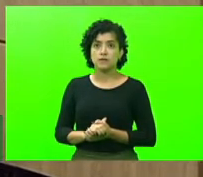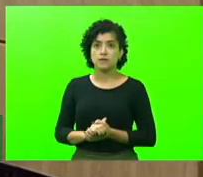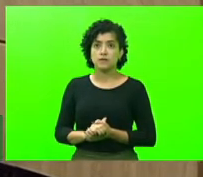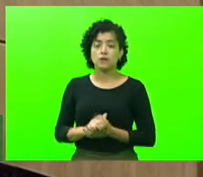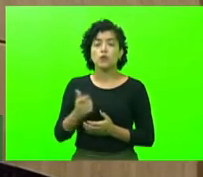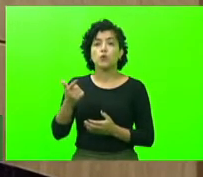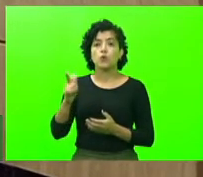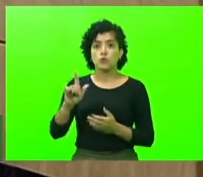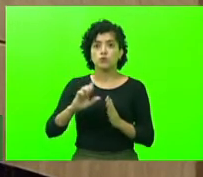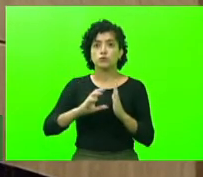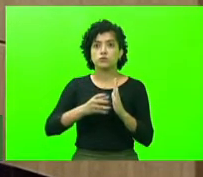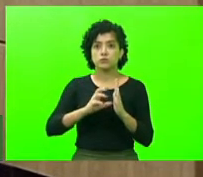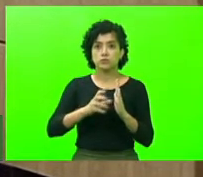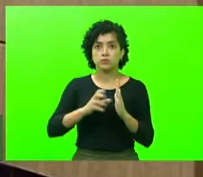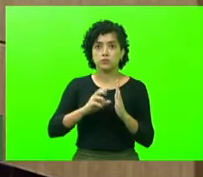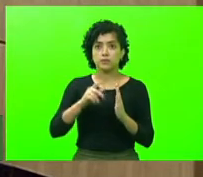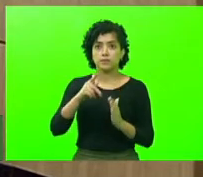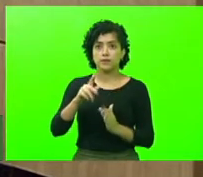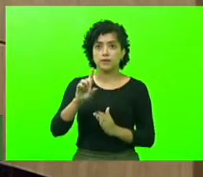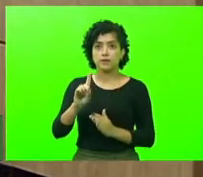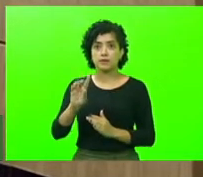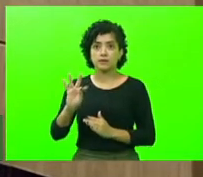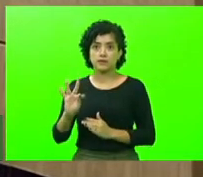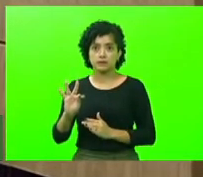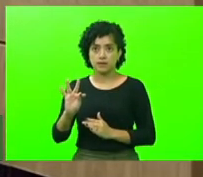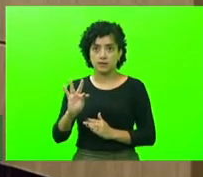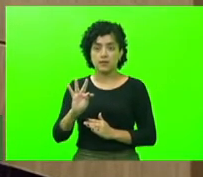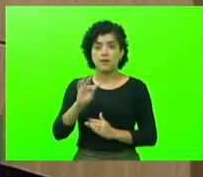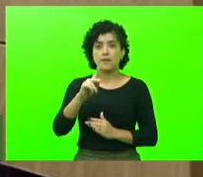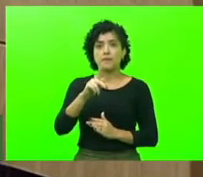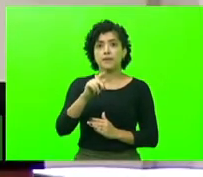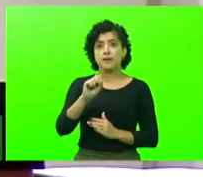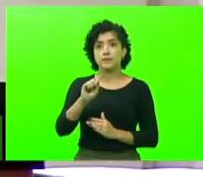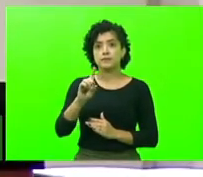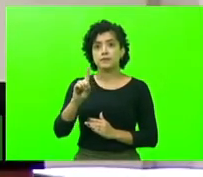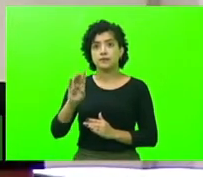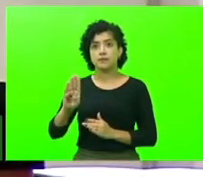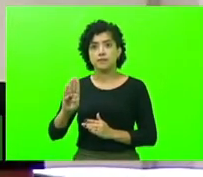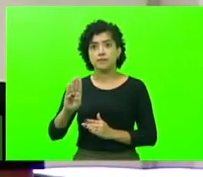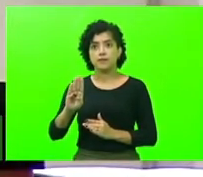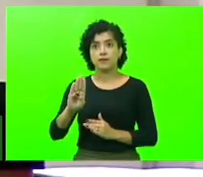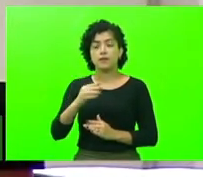Próximo horário é do bloco PDT, PSDB, Republicanos.